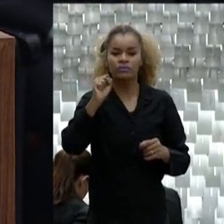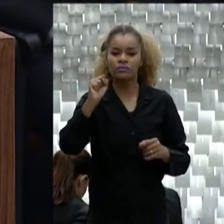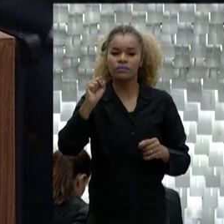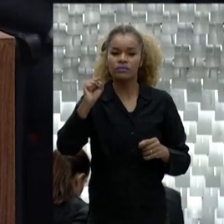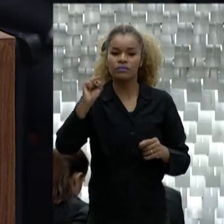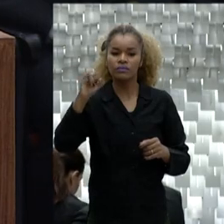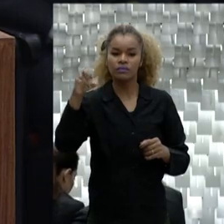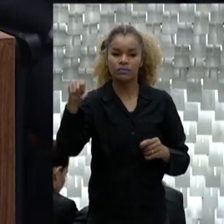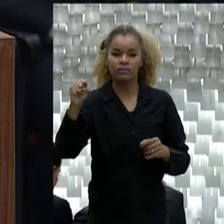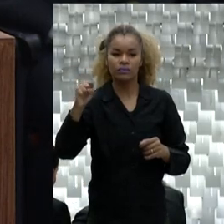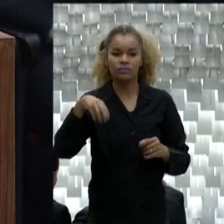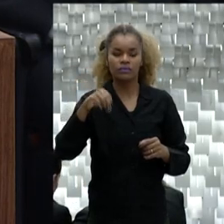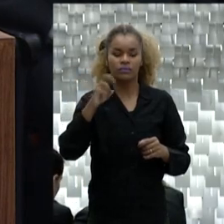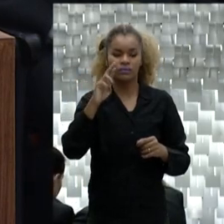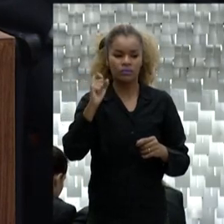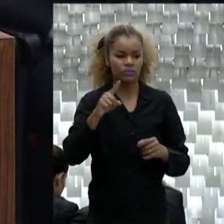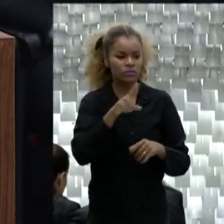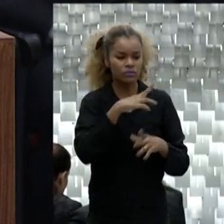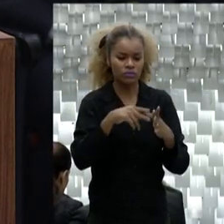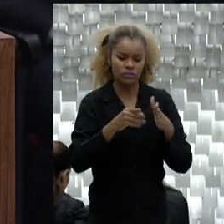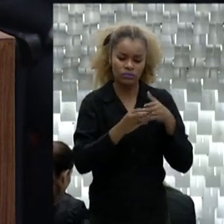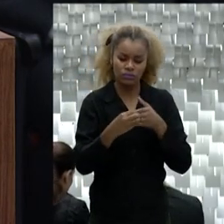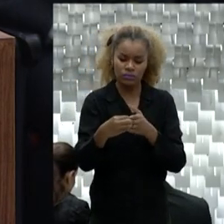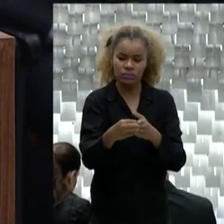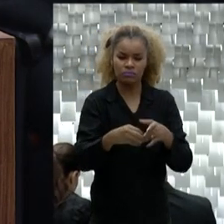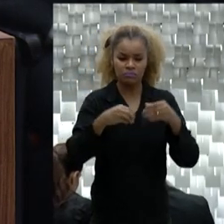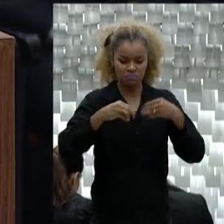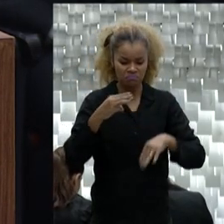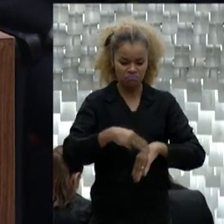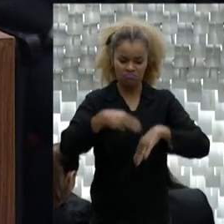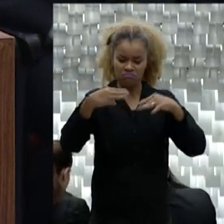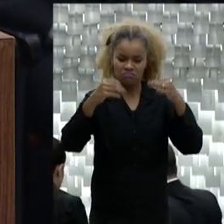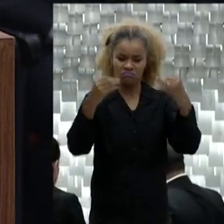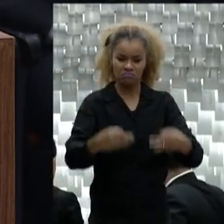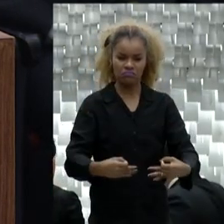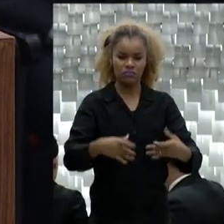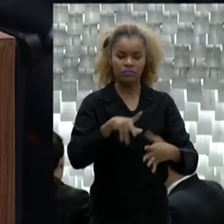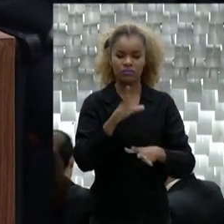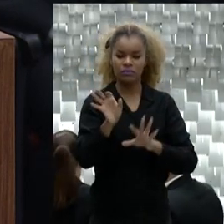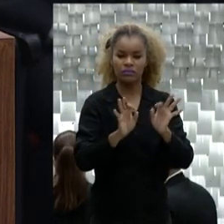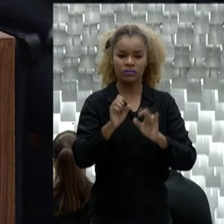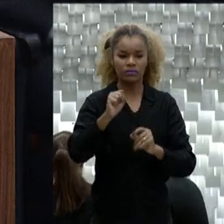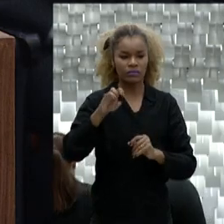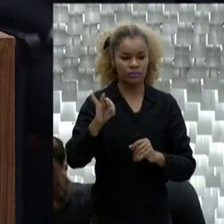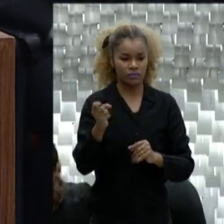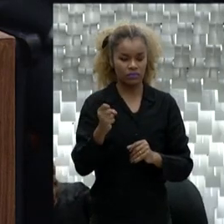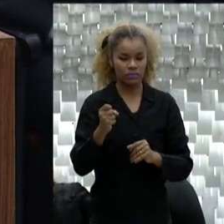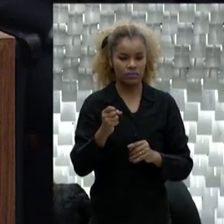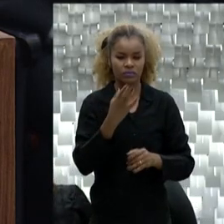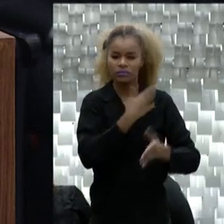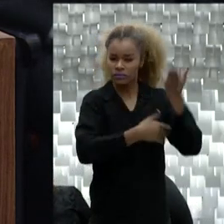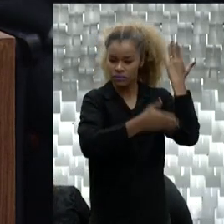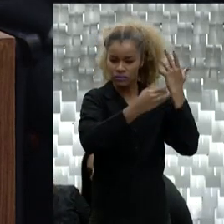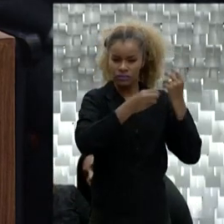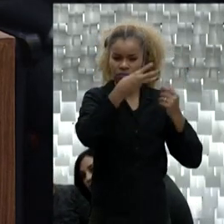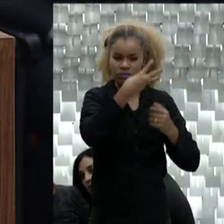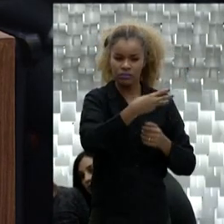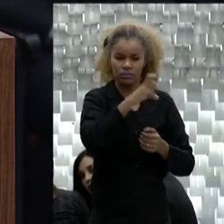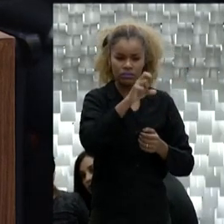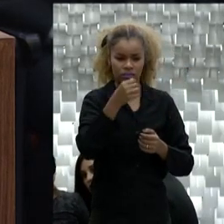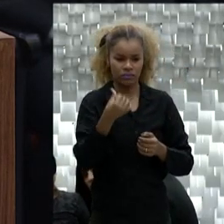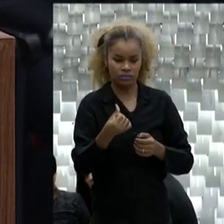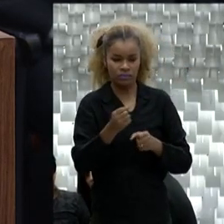o Superior Tribunal de Justiça. Há 356 anos, nós,